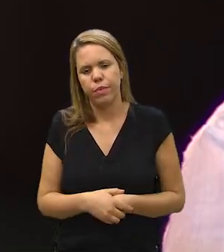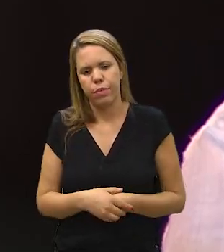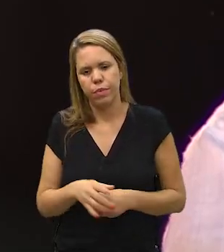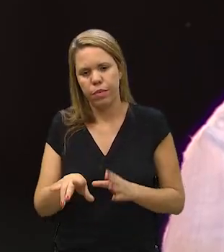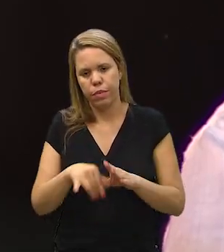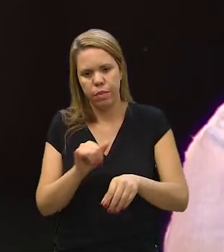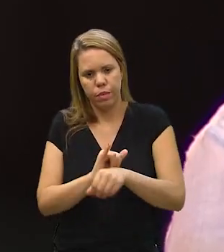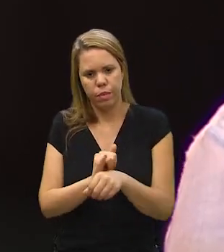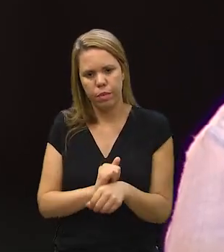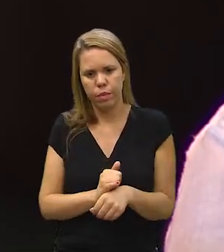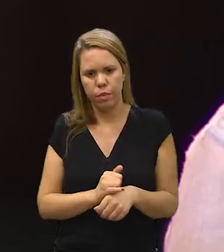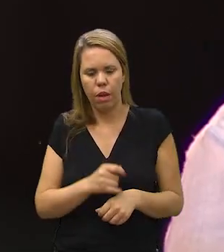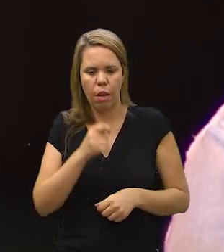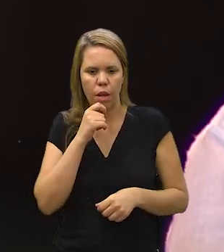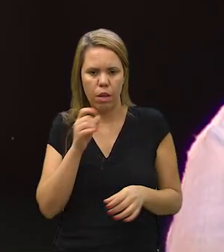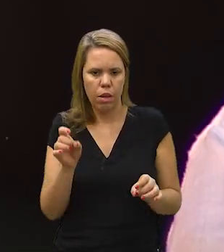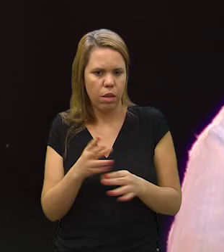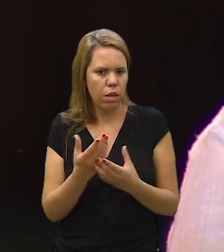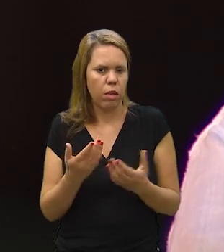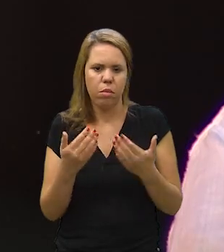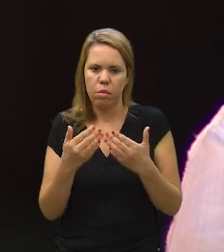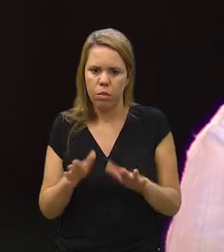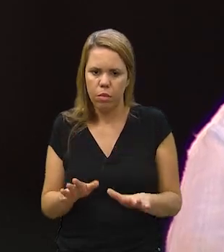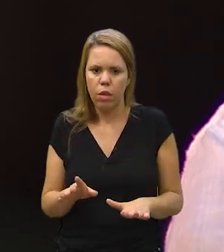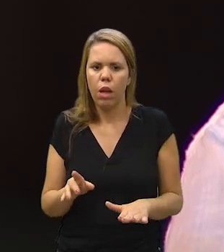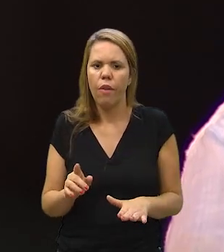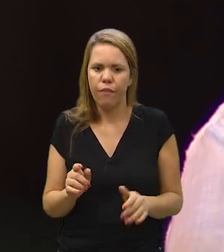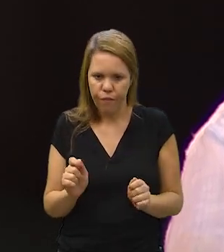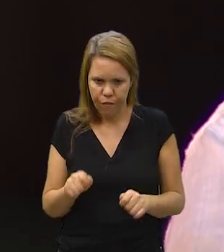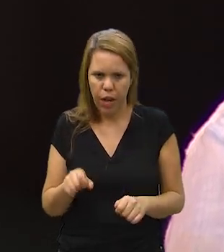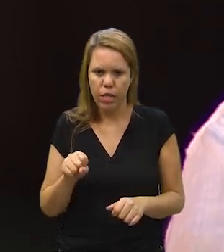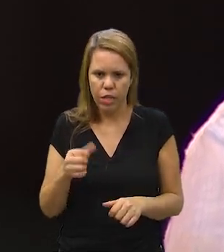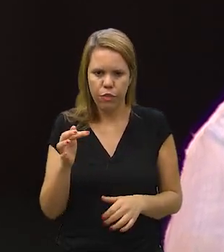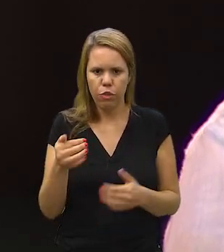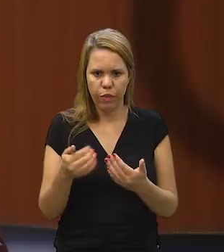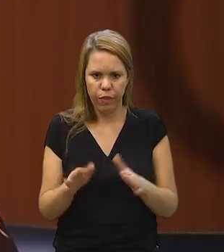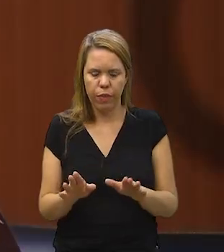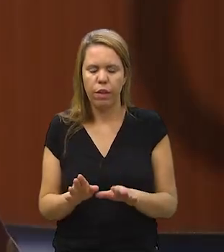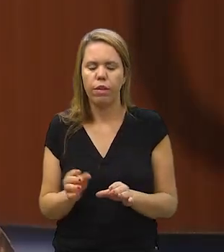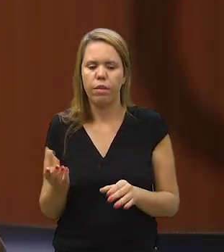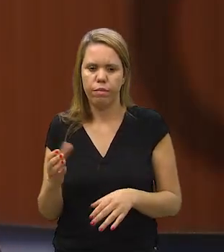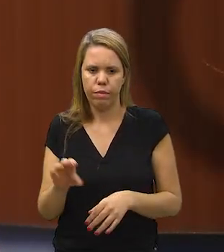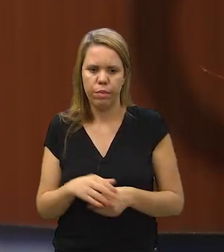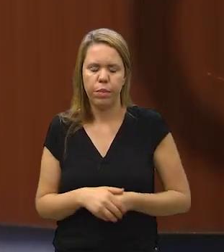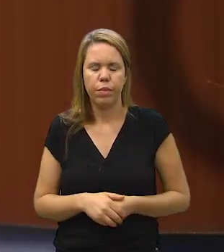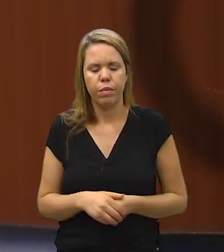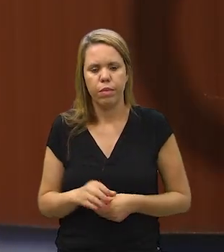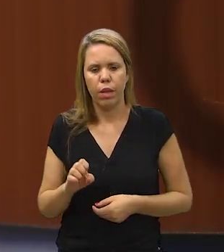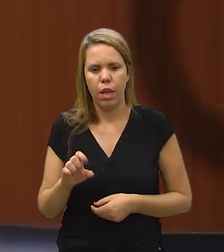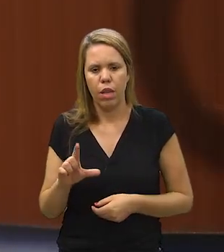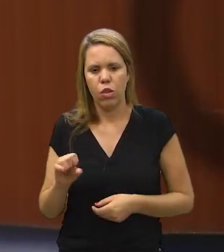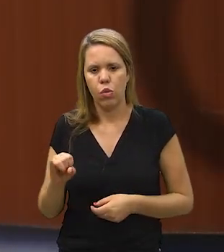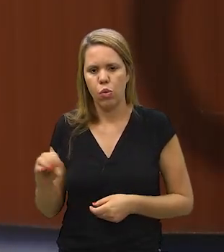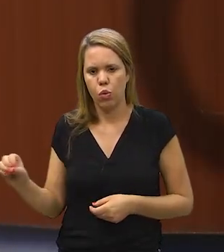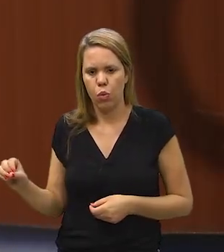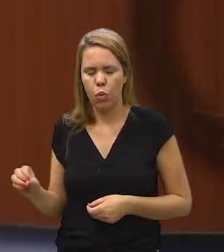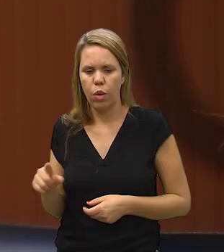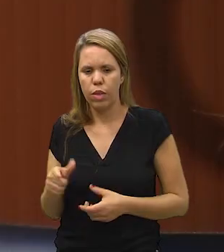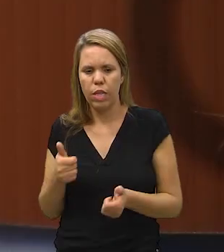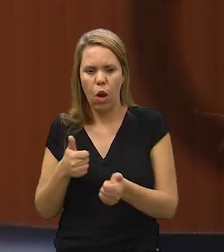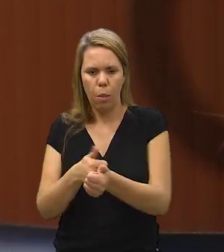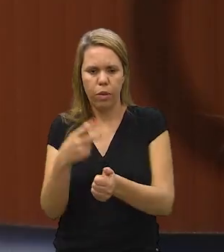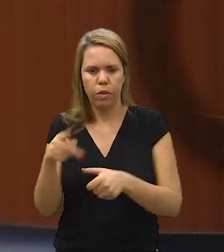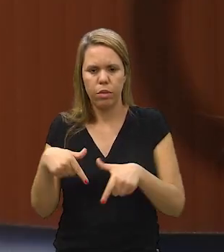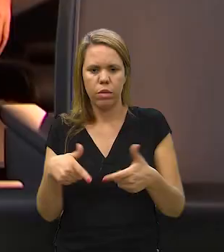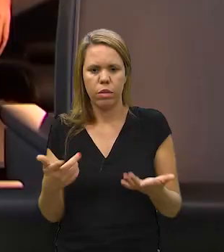pelo YouTube, mas por hora ele ainda não é público, mas vai ficar. Perfeito. E Elcio? Pessoal que quiser acompanhar o